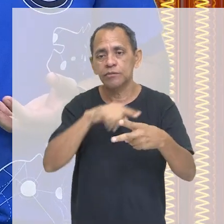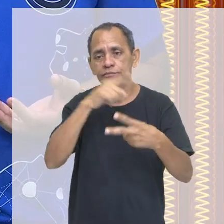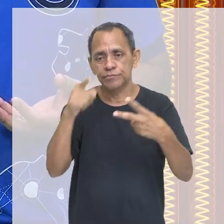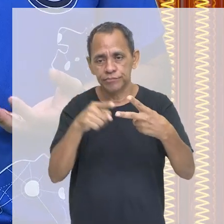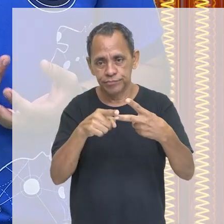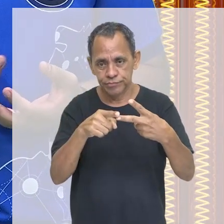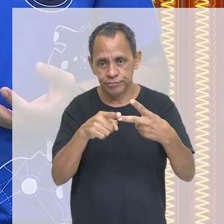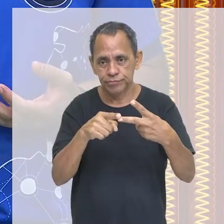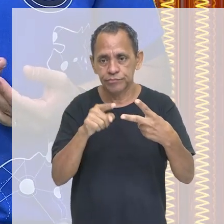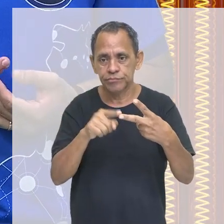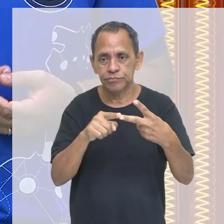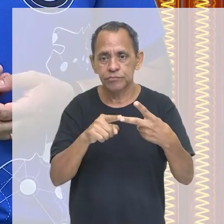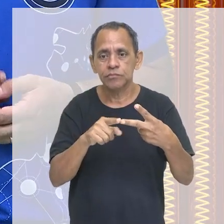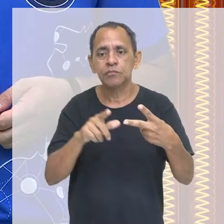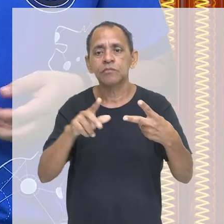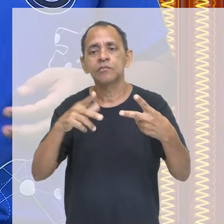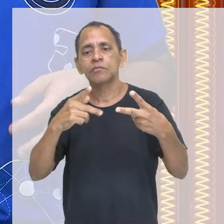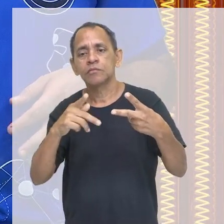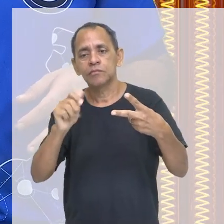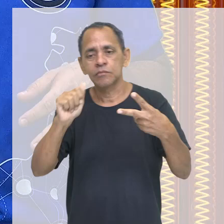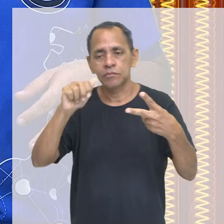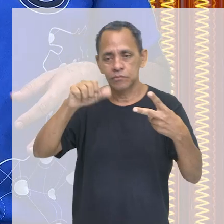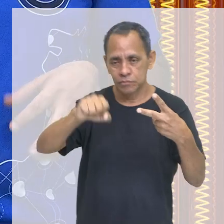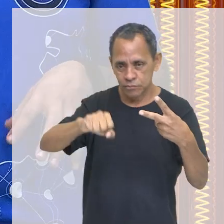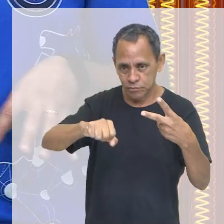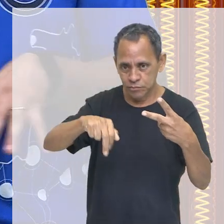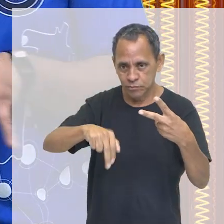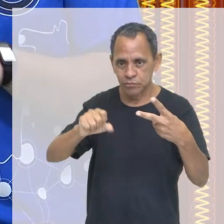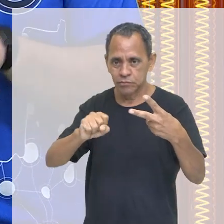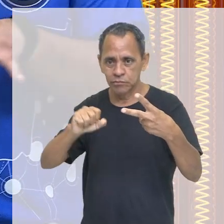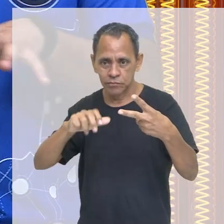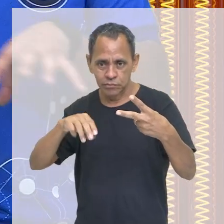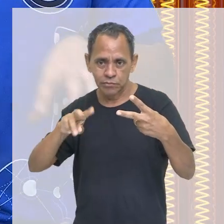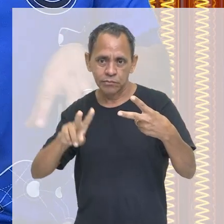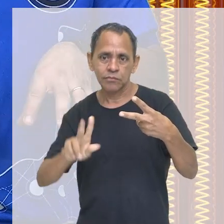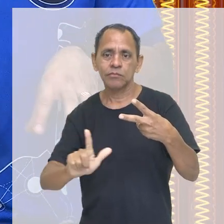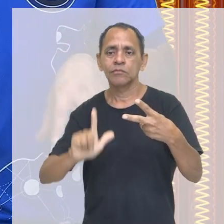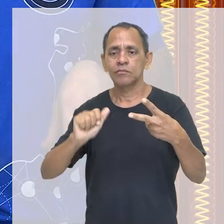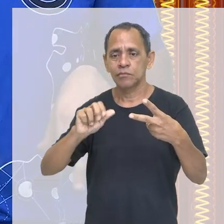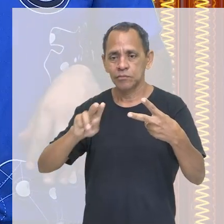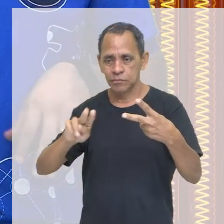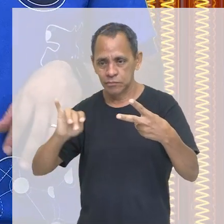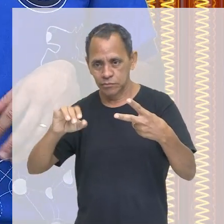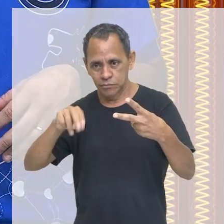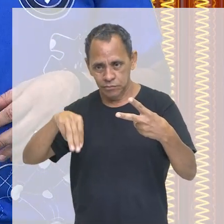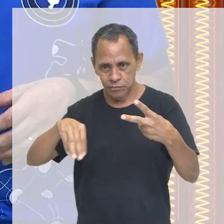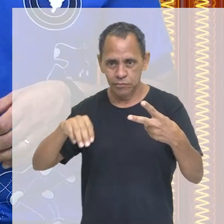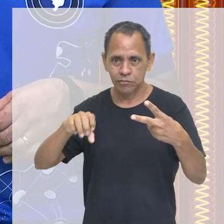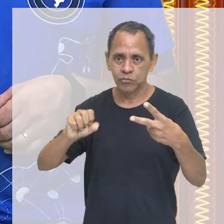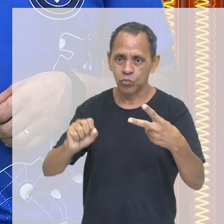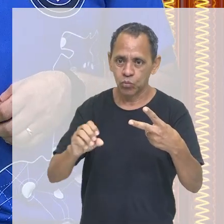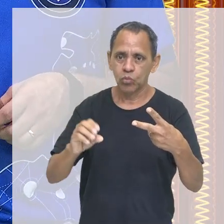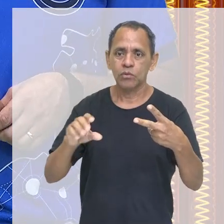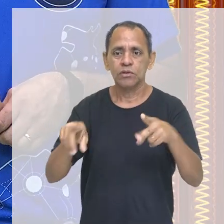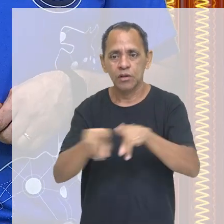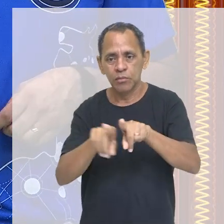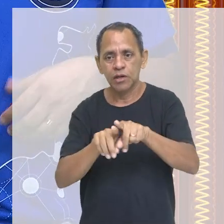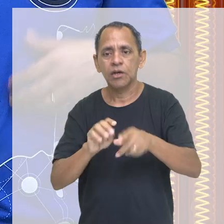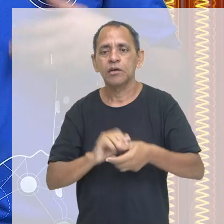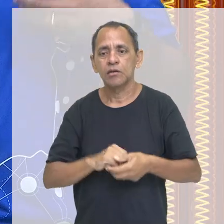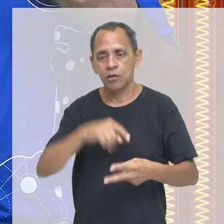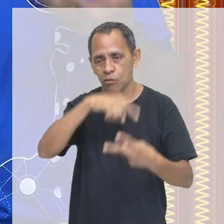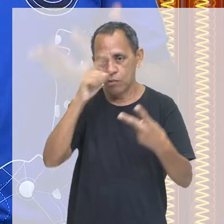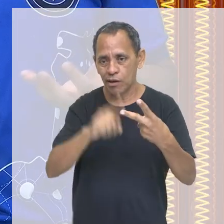foi o pan-eslavismo. Se o pan-germanismo vem na região da Alemanha, o pan-eslavismo já tem a relação